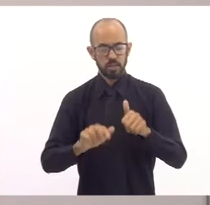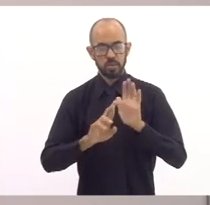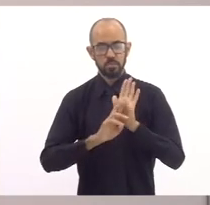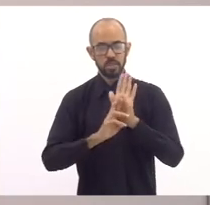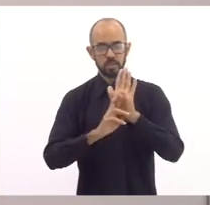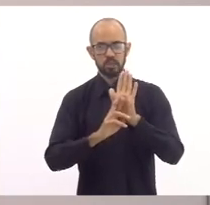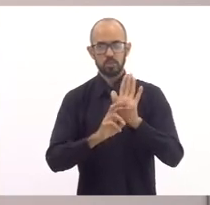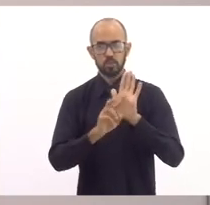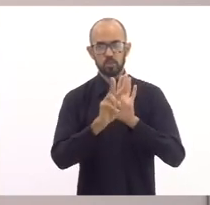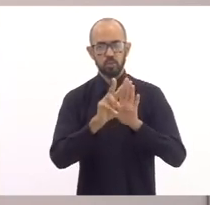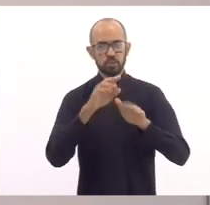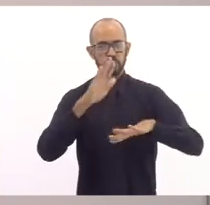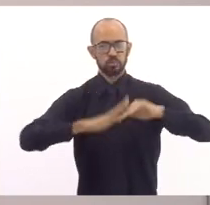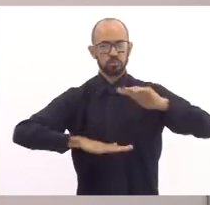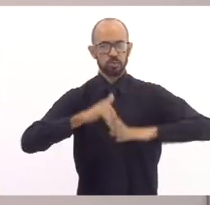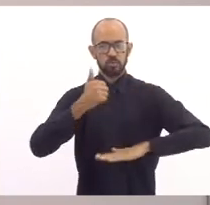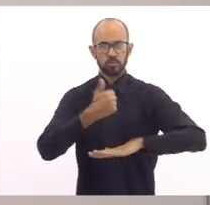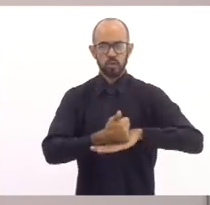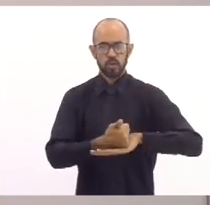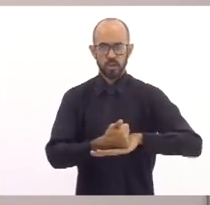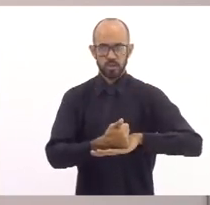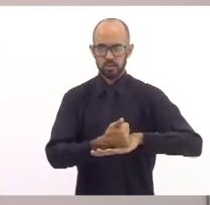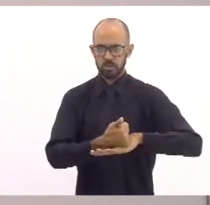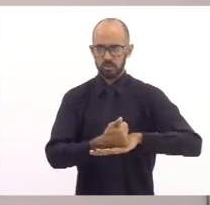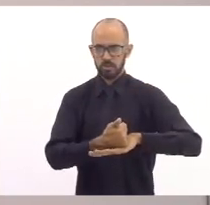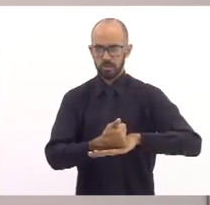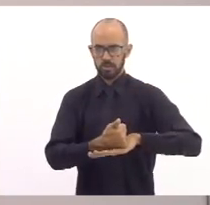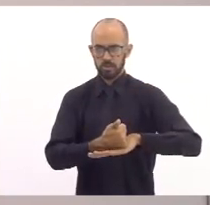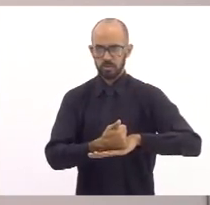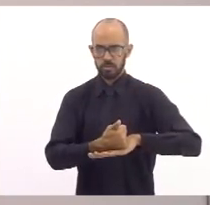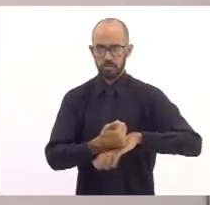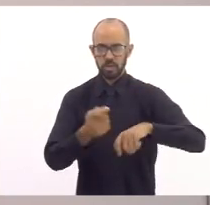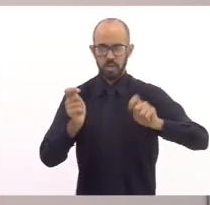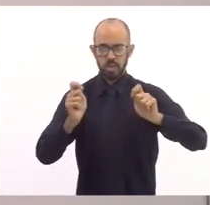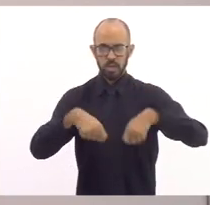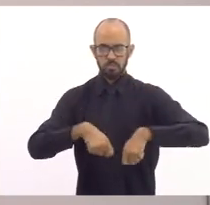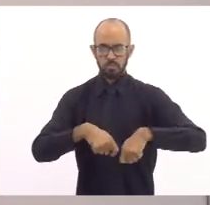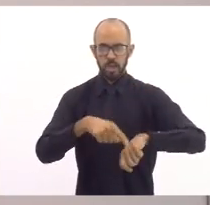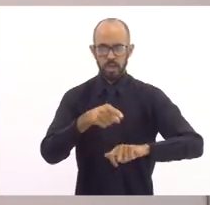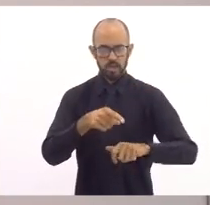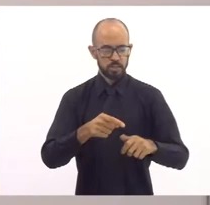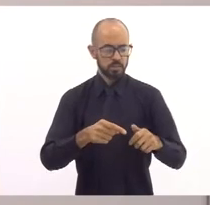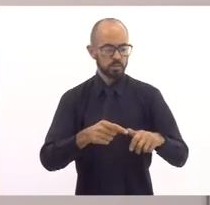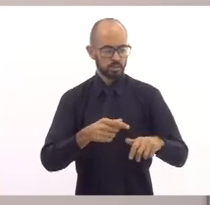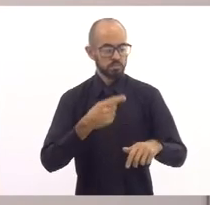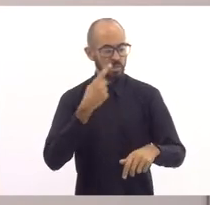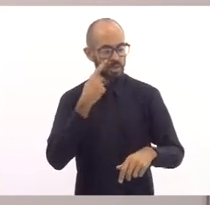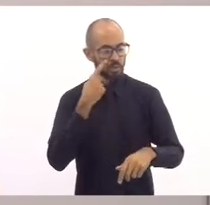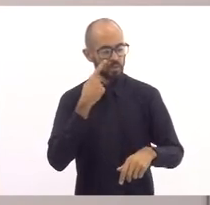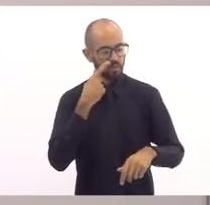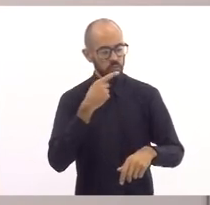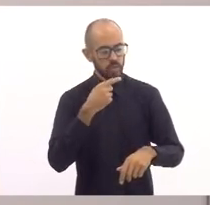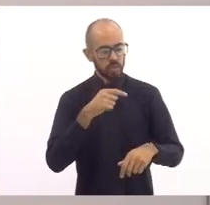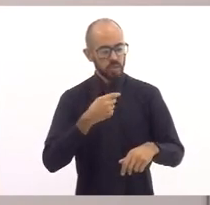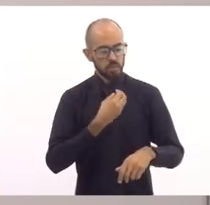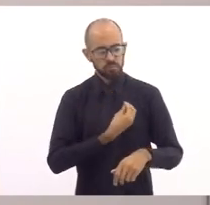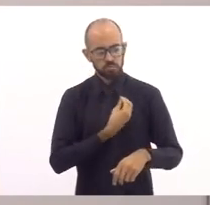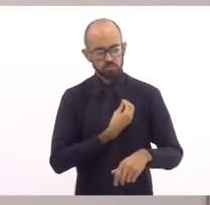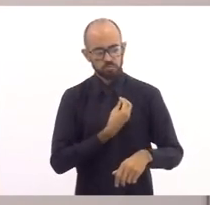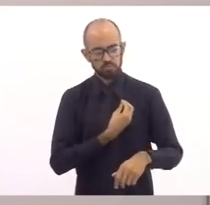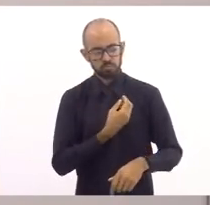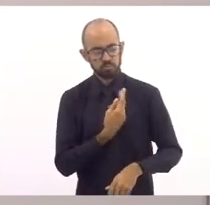dois profissionais habilitados via suas funções de cargo